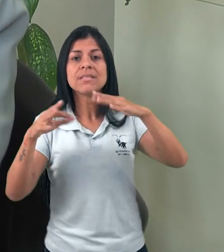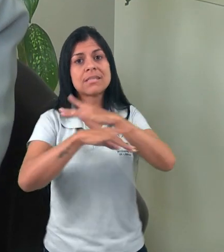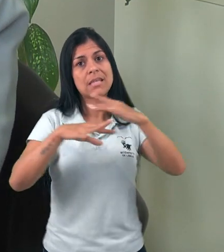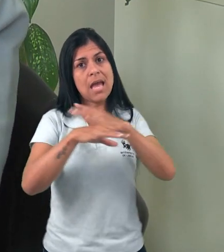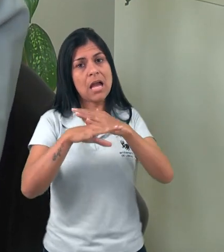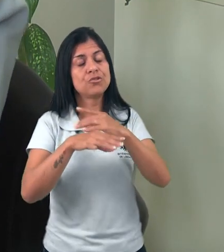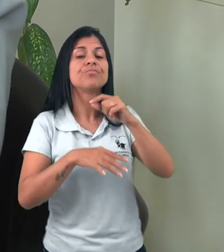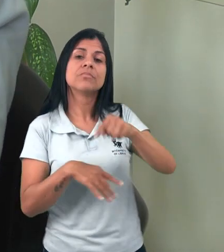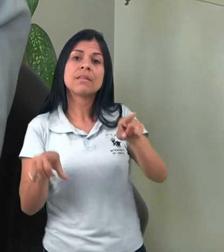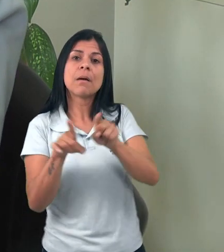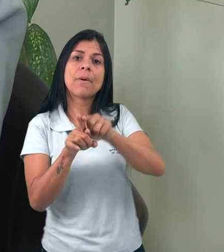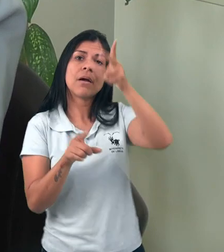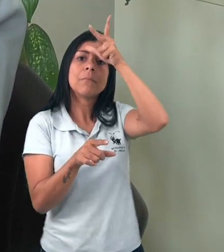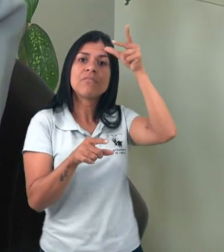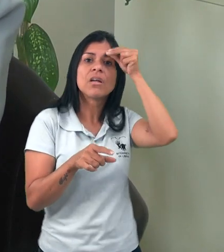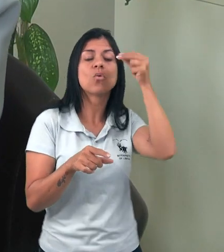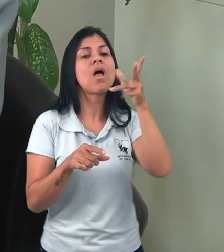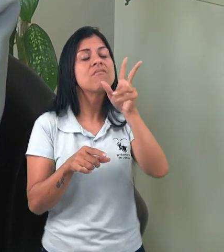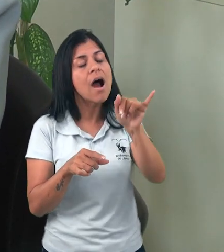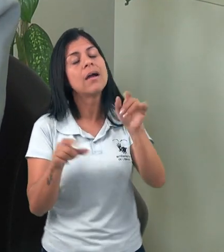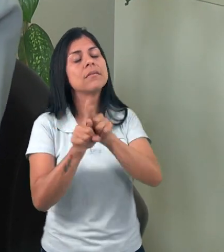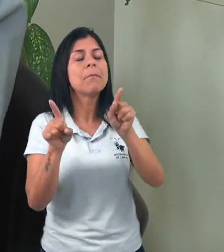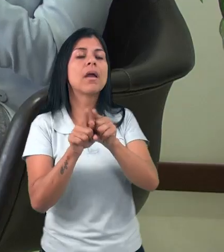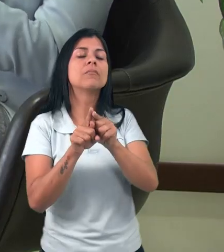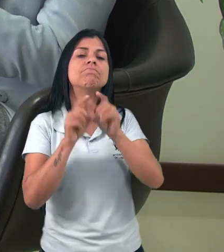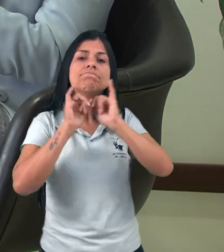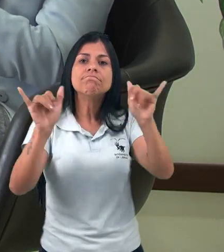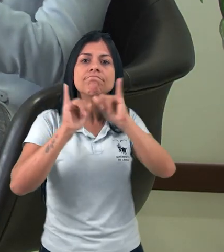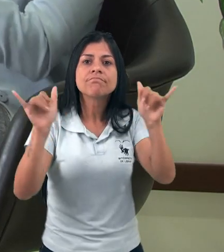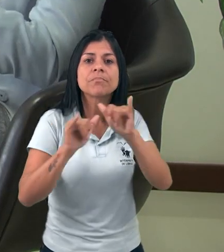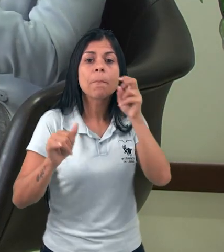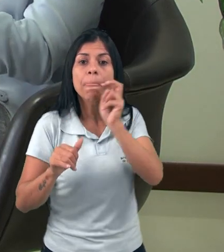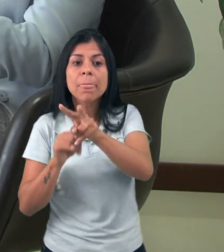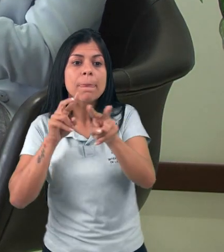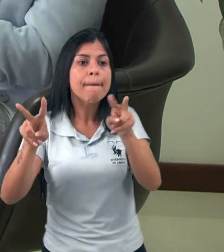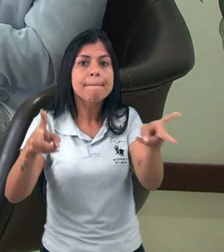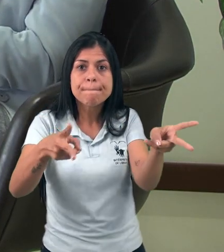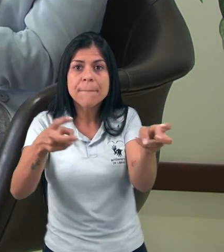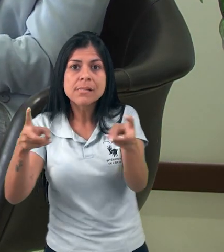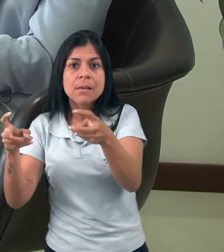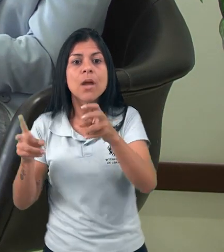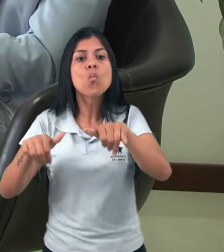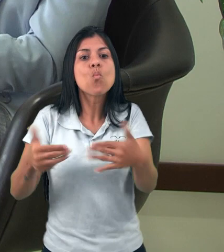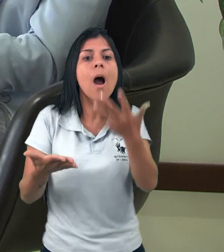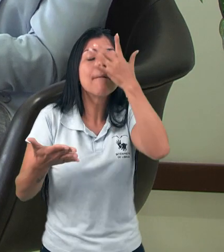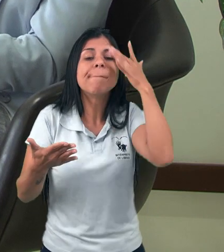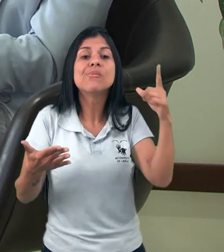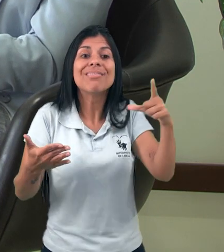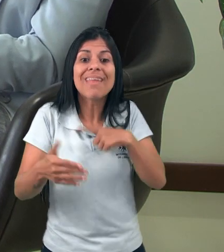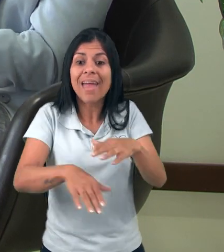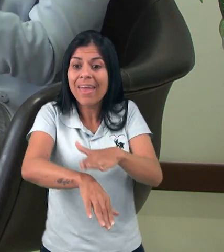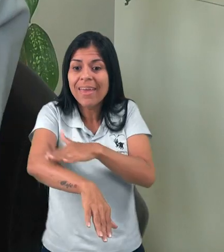de atendimento. O município, por sua vez, através das UBS, eles já identificam os pacientes que têm possíveis